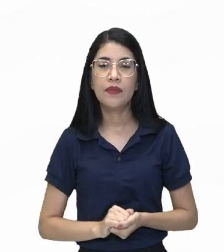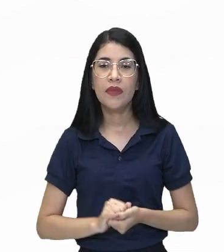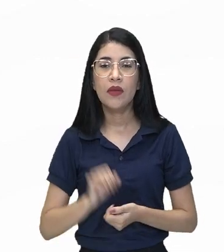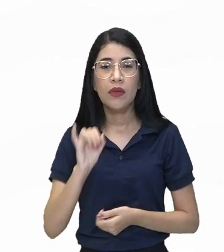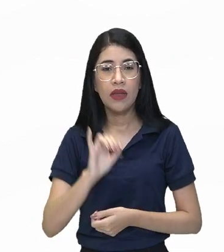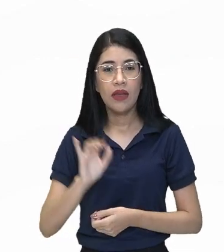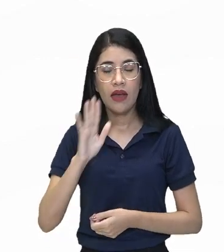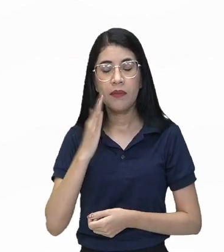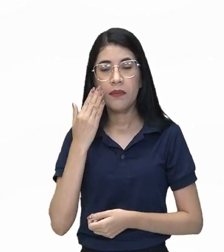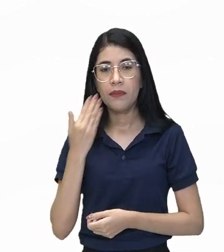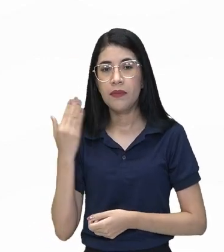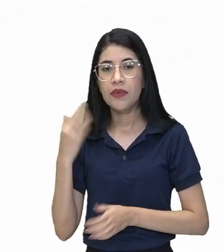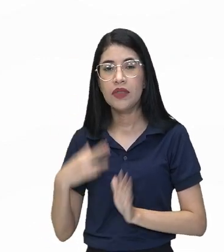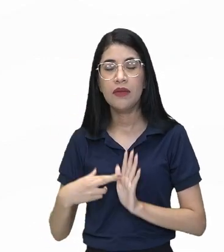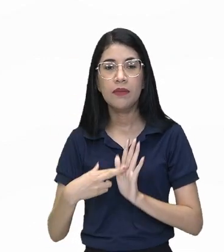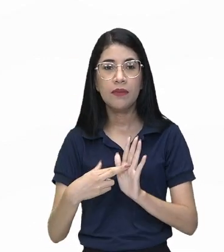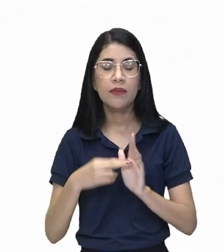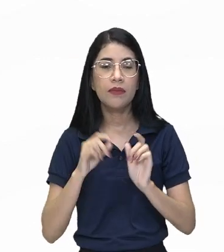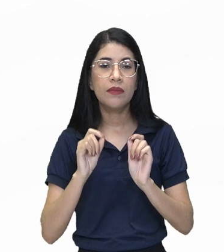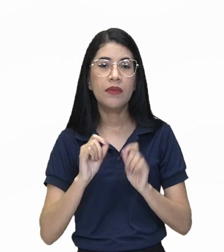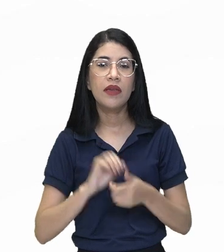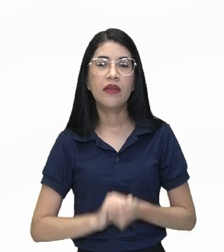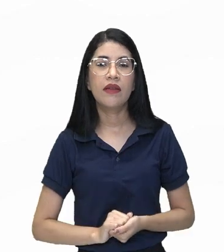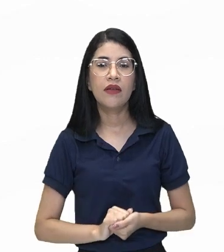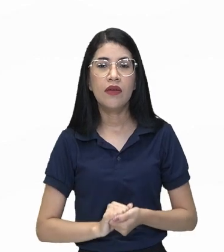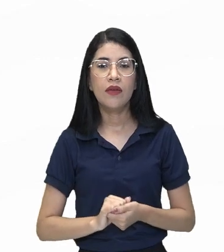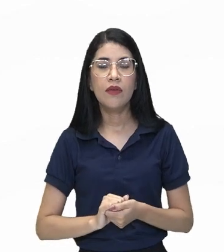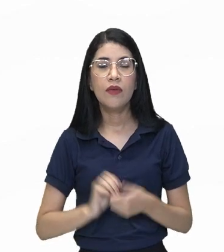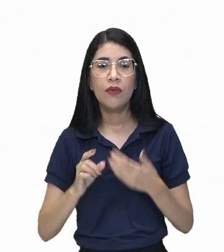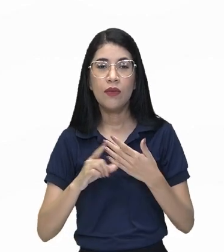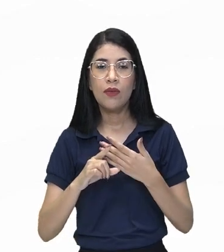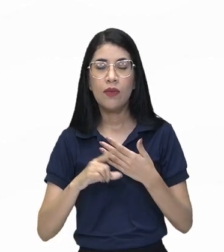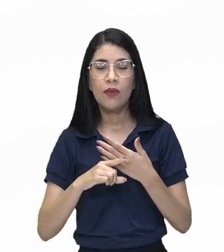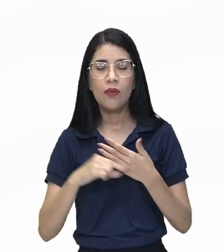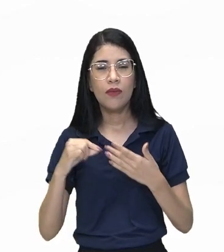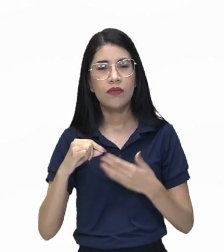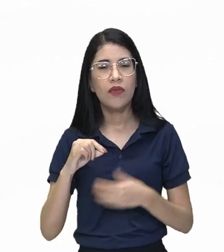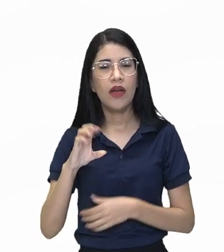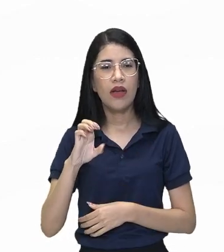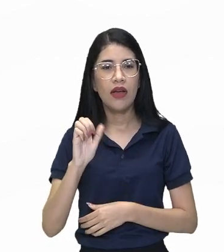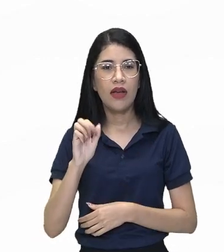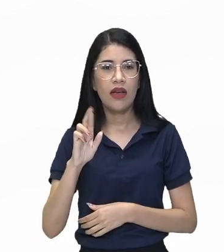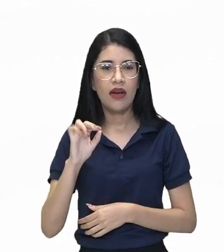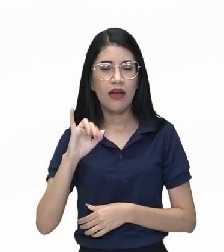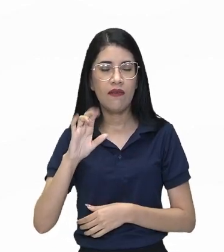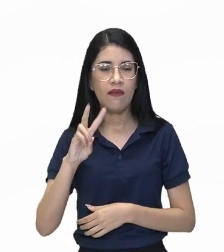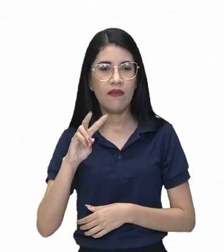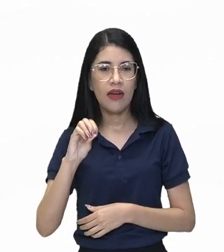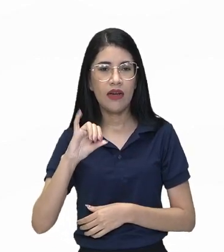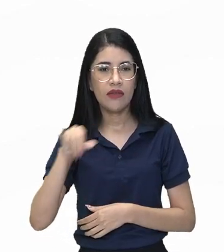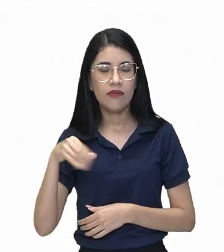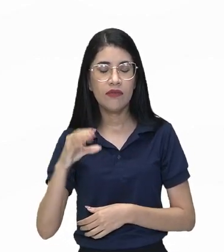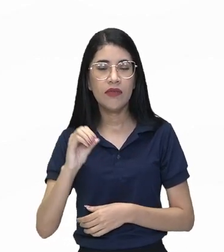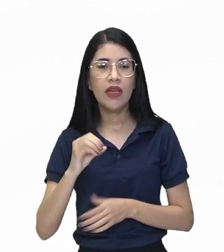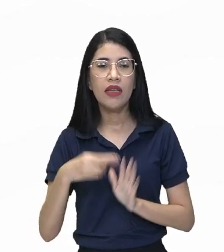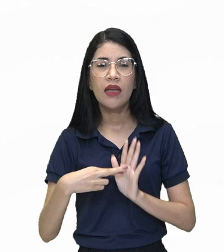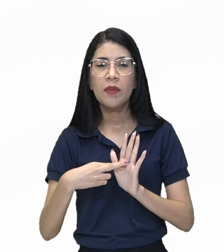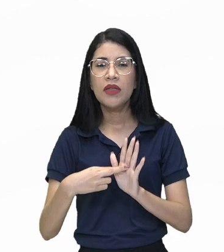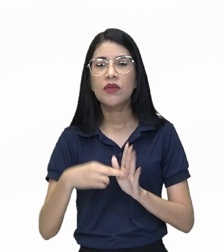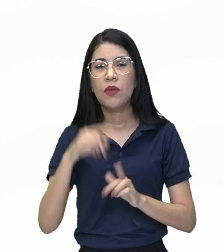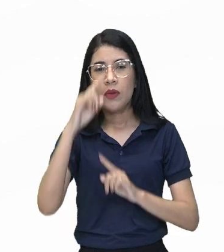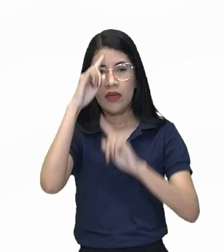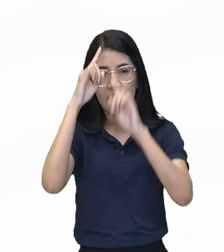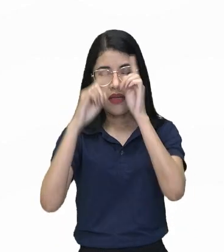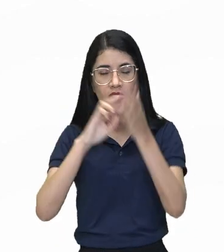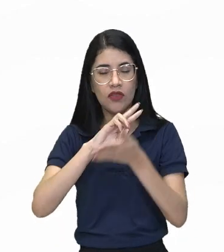que foi retratada por Caravaggio, que é um artista plástico. Ele representou, né, na sua ideia,